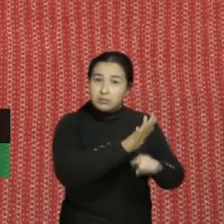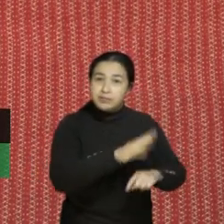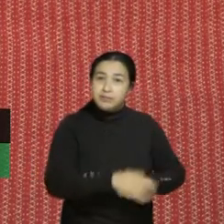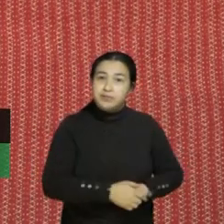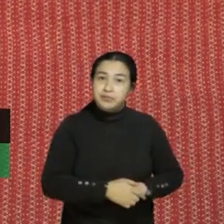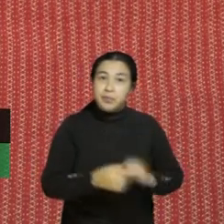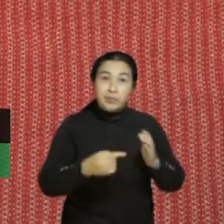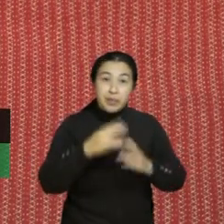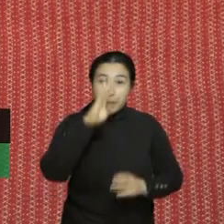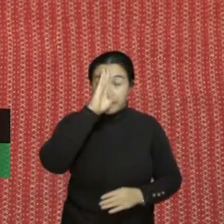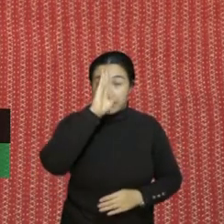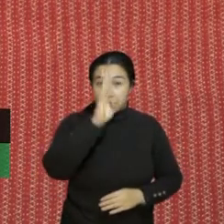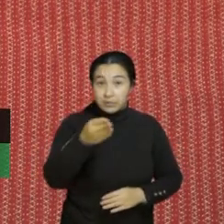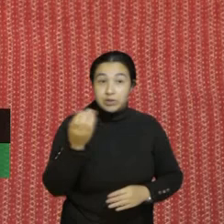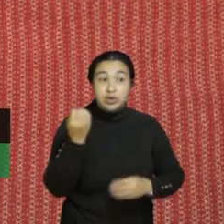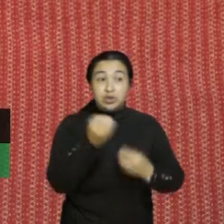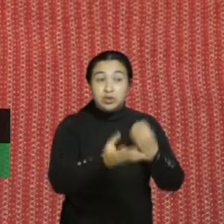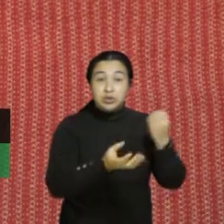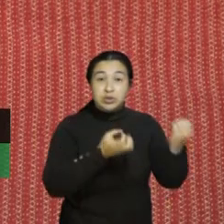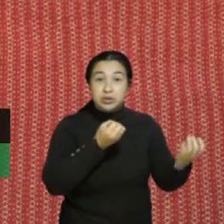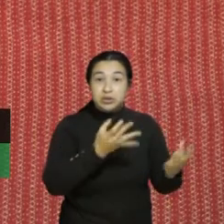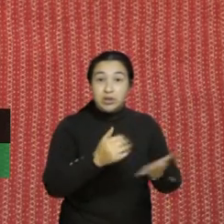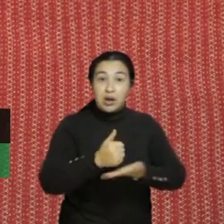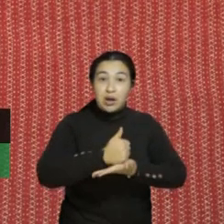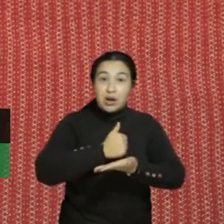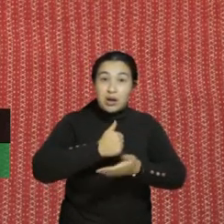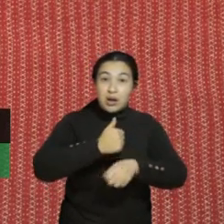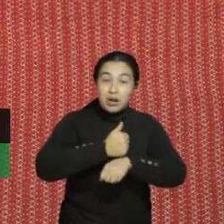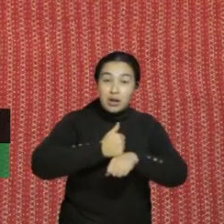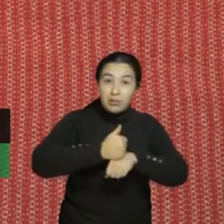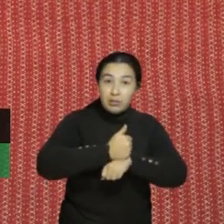levando medicamentos, né?